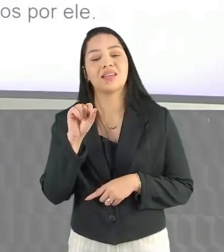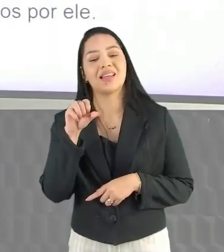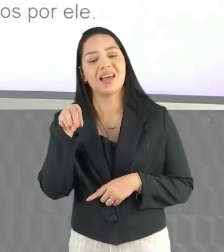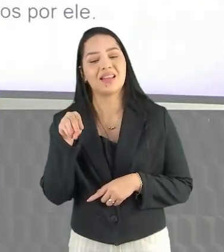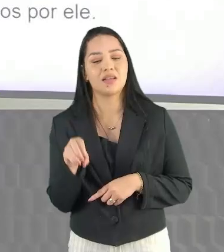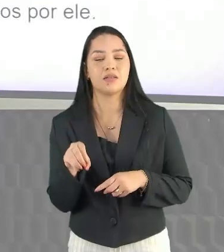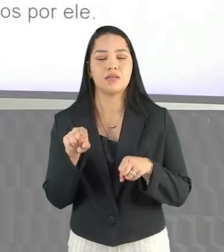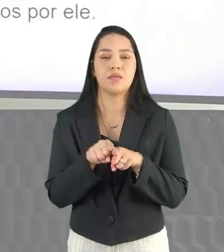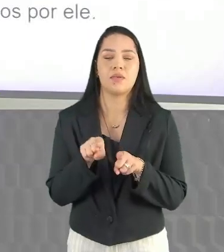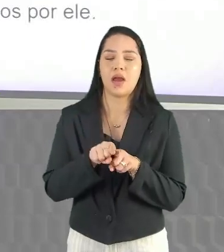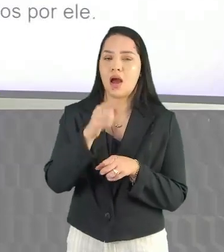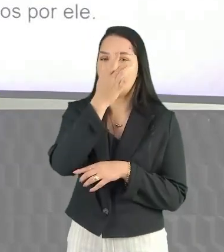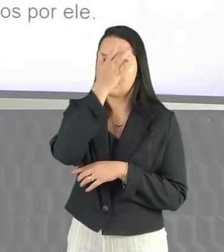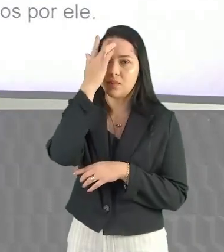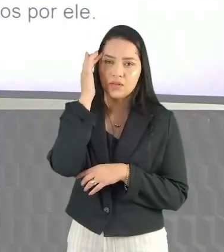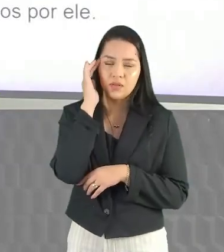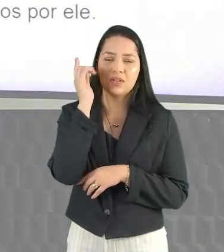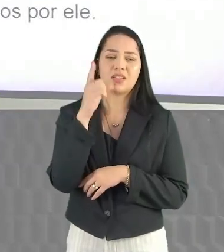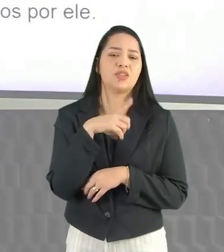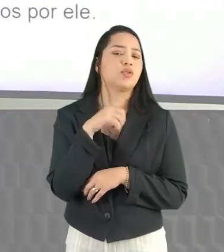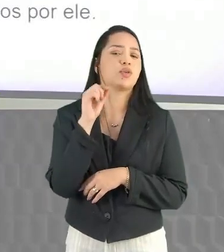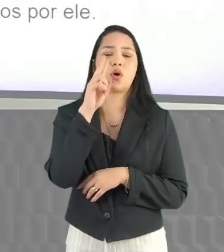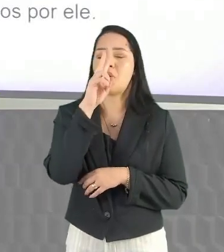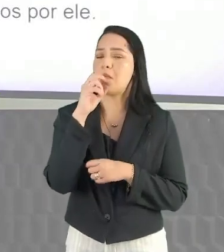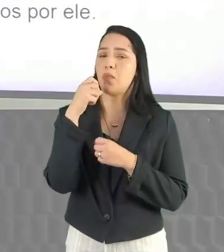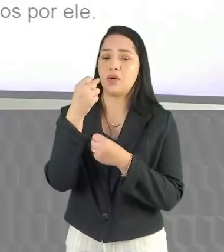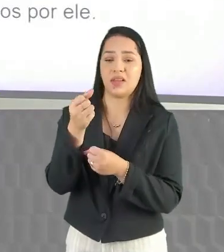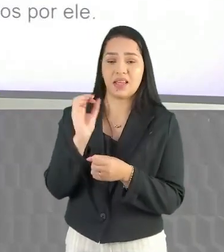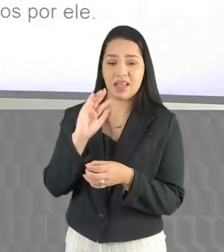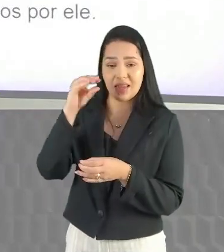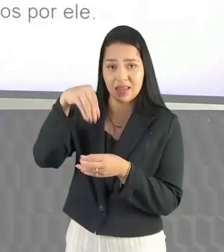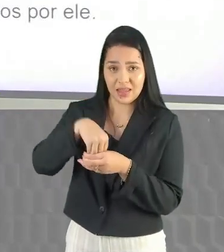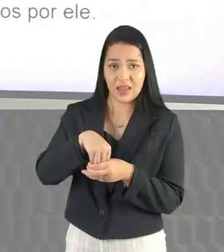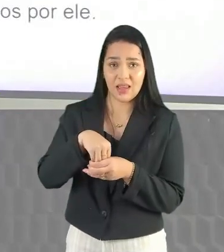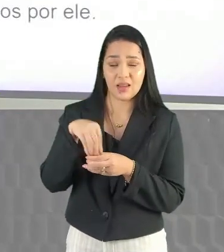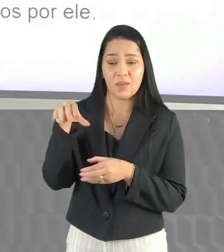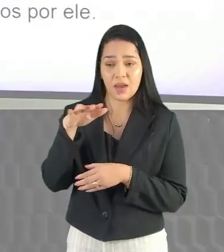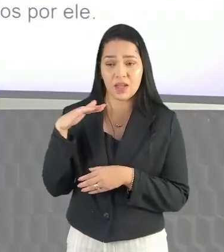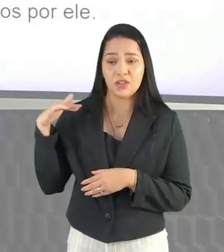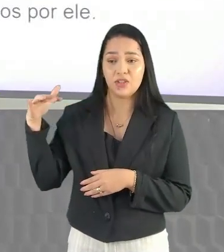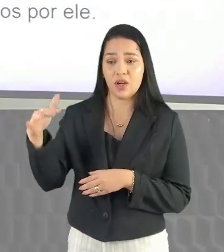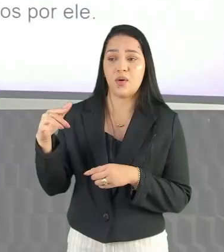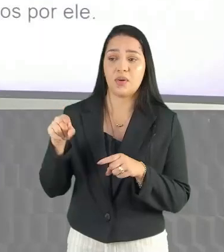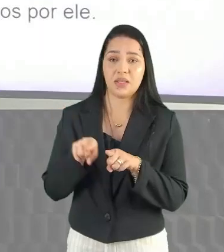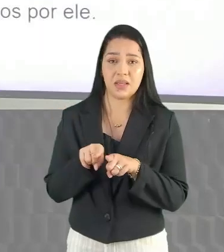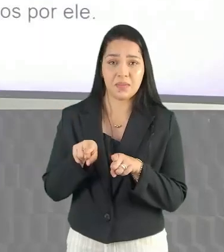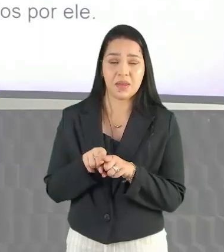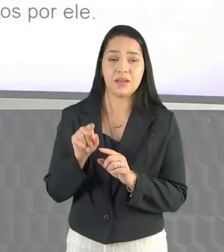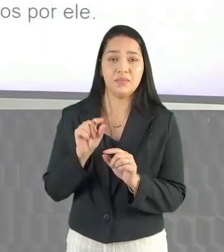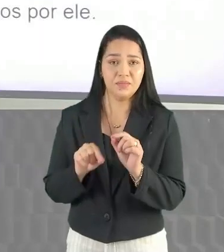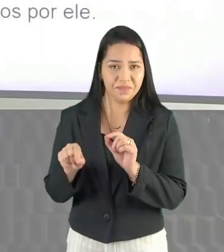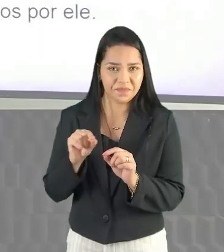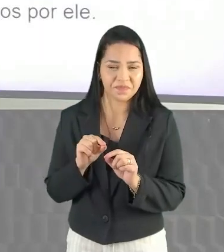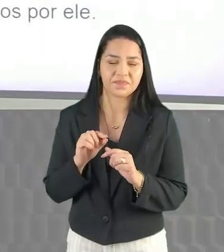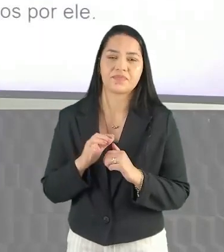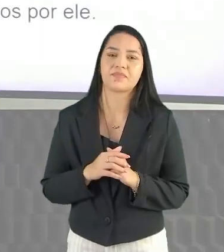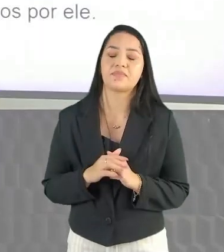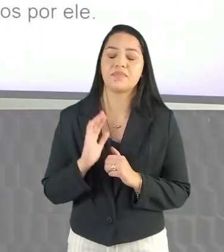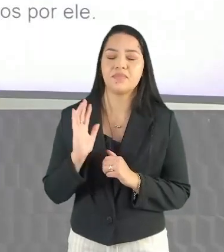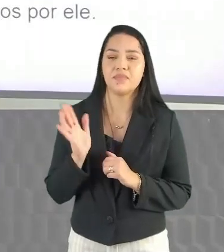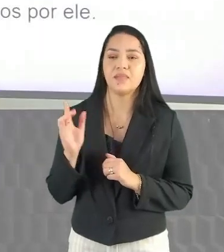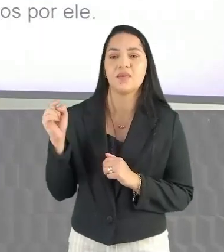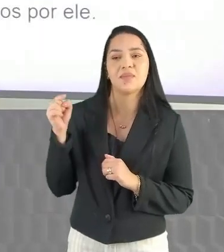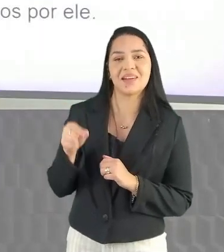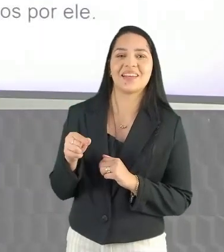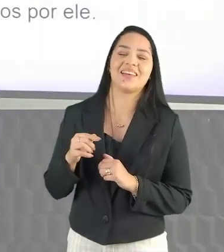exatamente essas pessoas que tinham, né, um poder dentro de uma determinada região local, e essa região, então, era dominada por